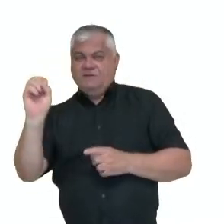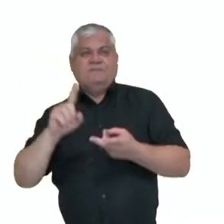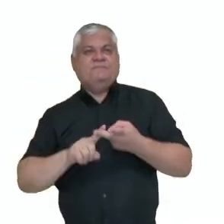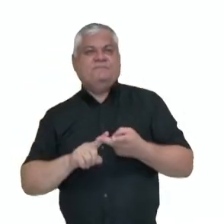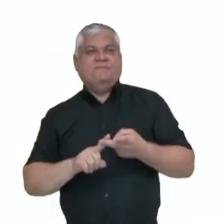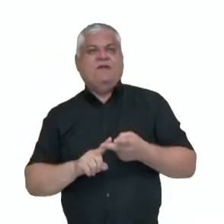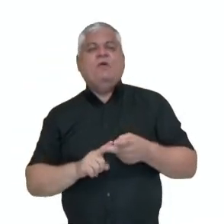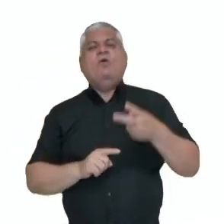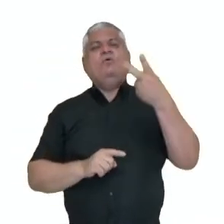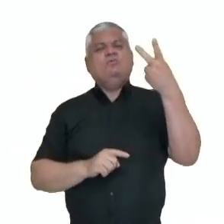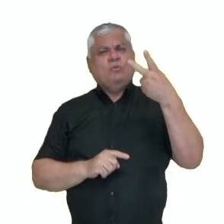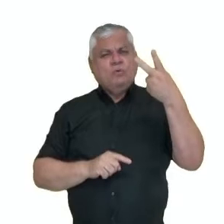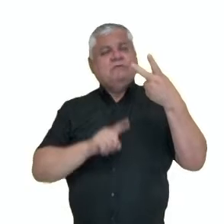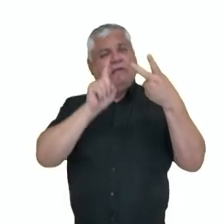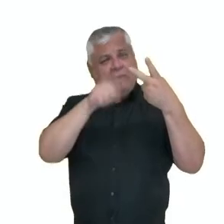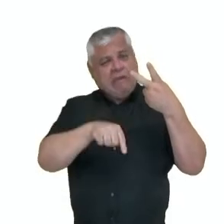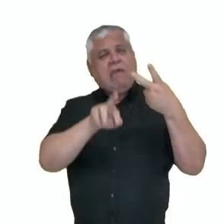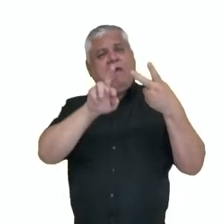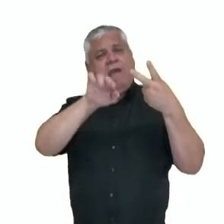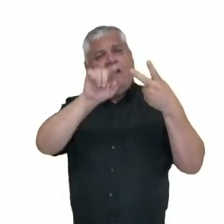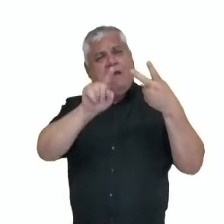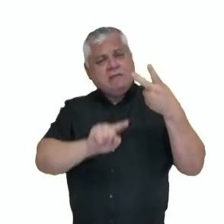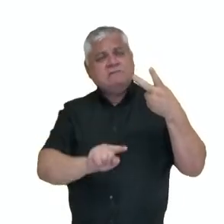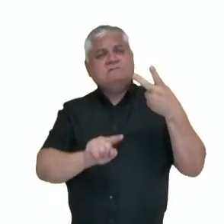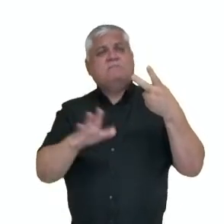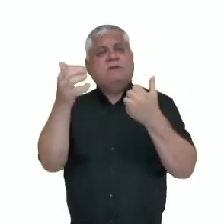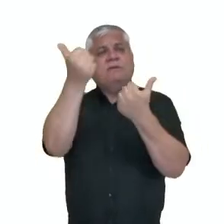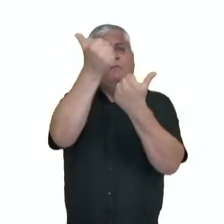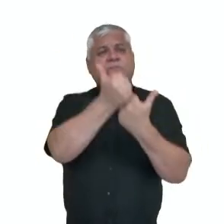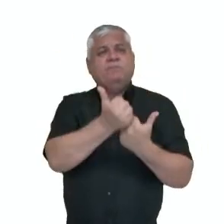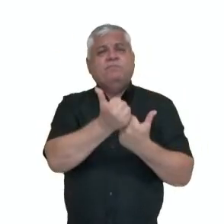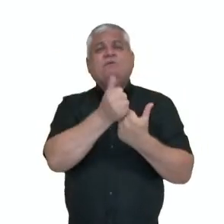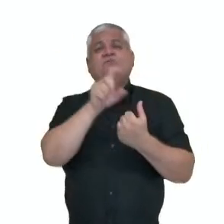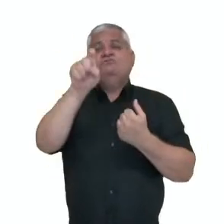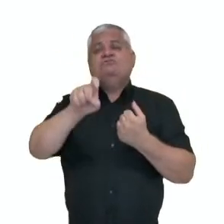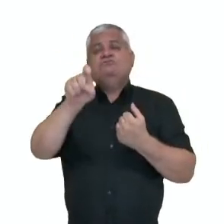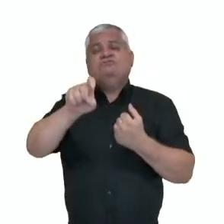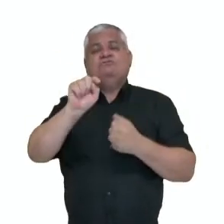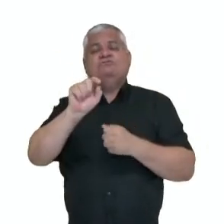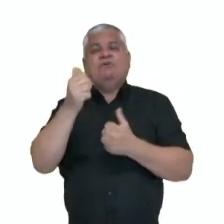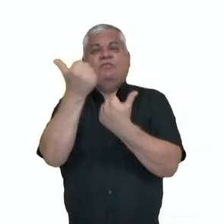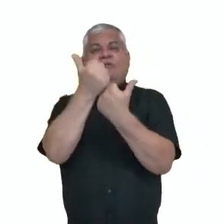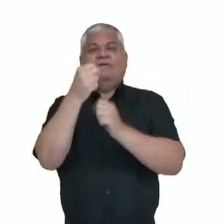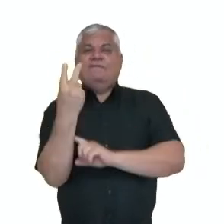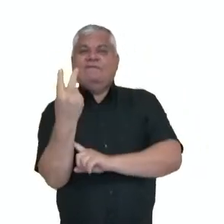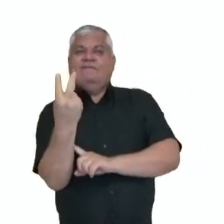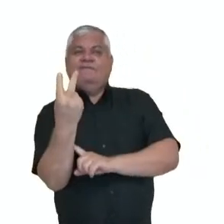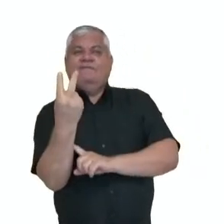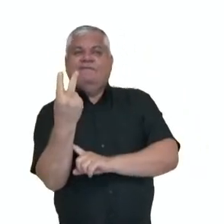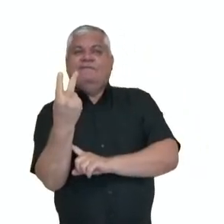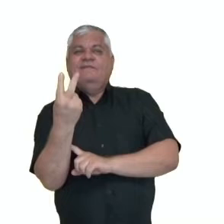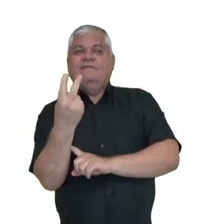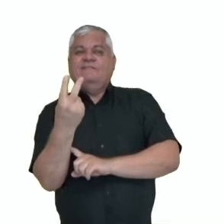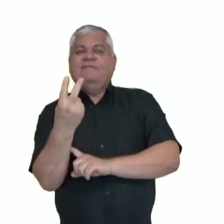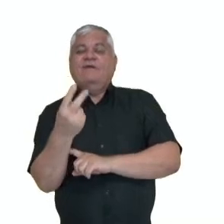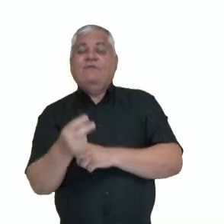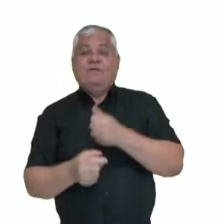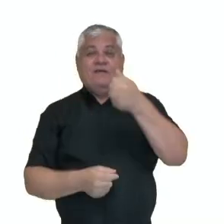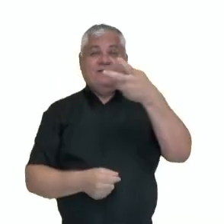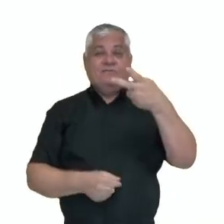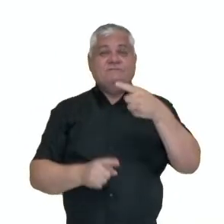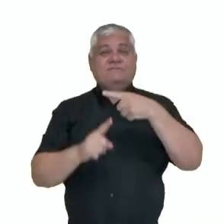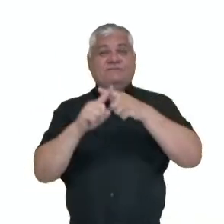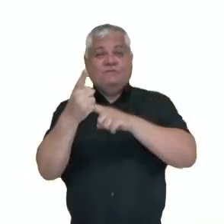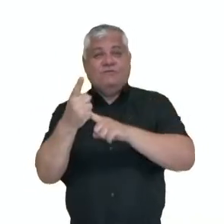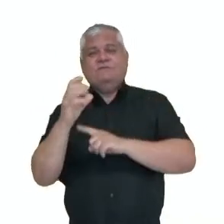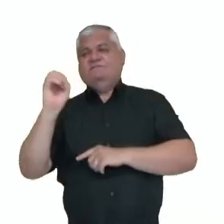O 2 é uma raiz, por quê? Porque eu substituo no lugar do x o 2 e essa primeiro membro vai dar